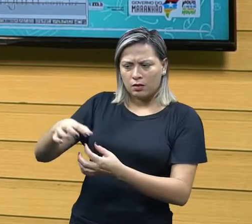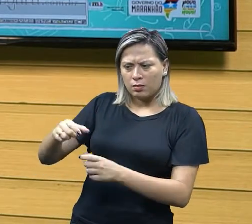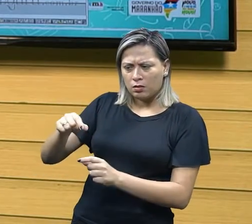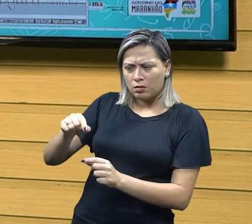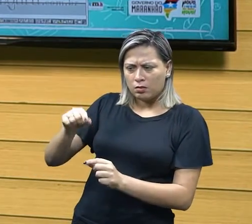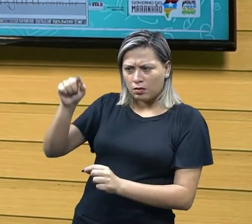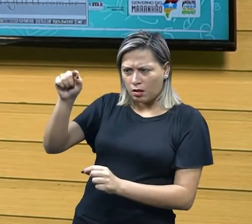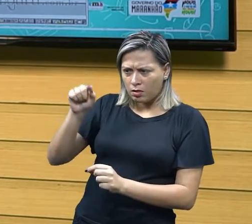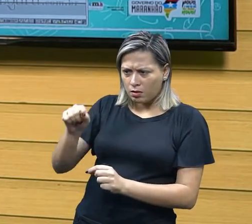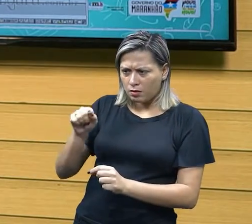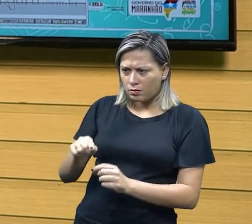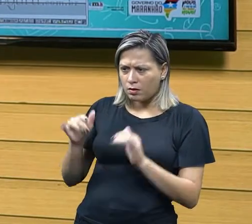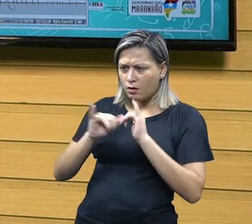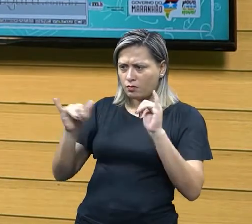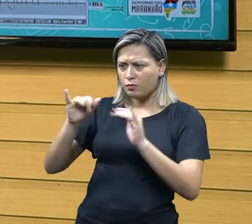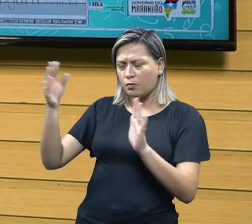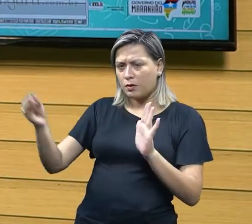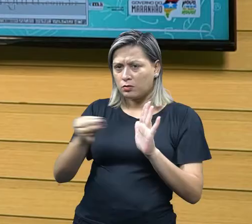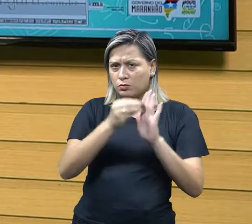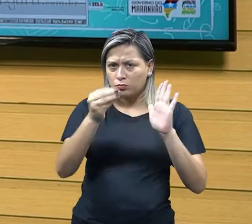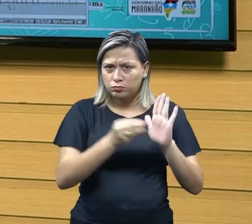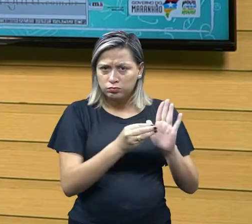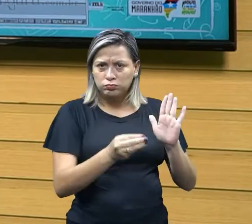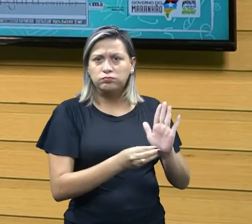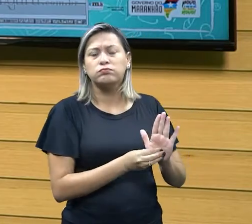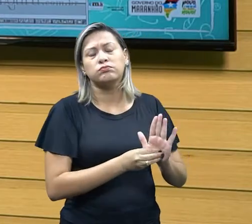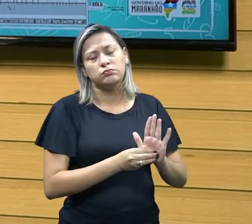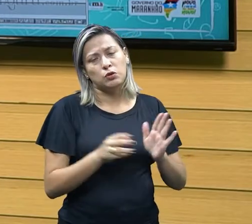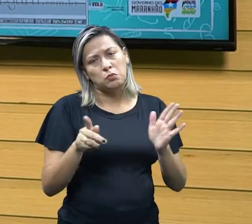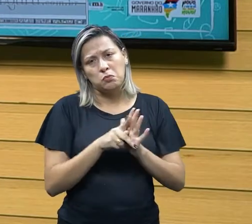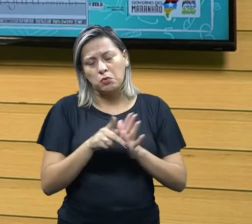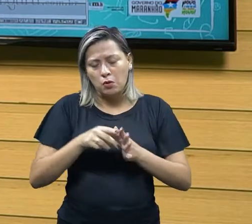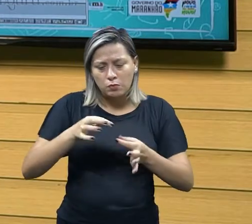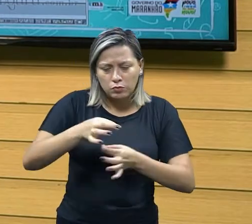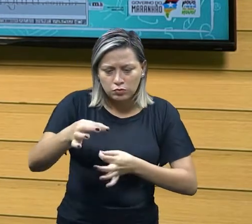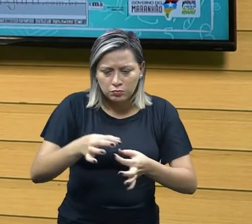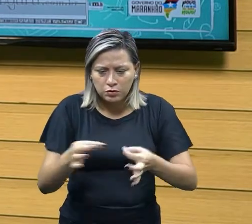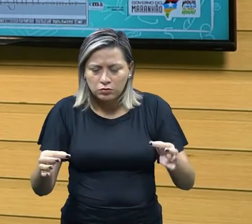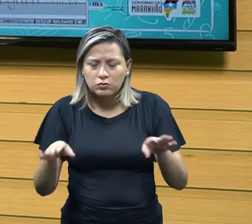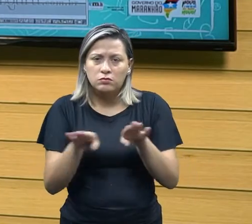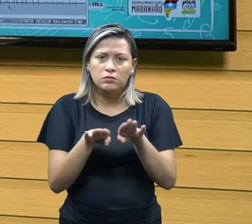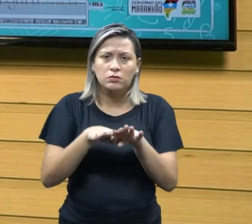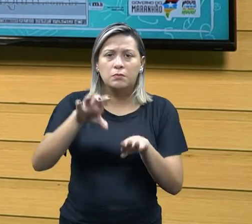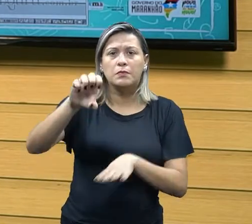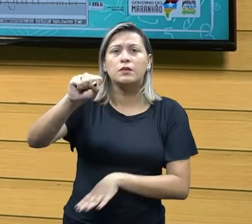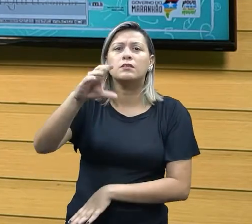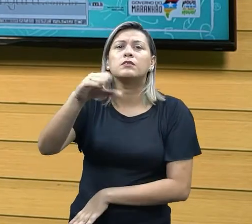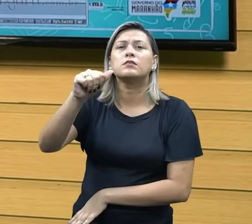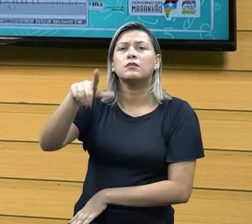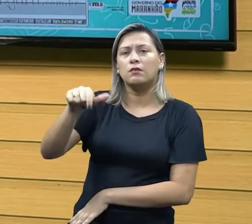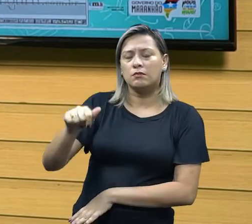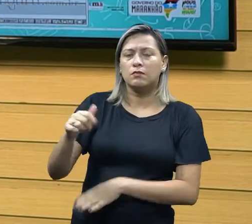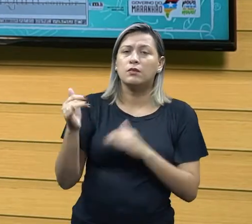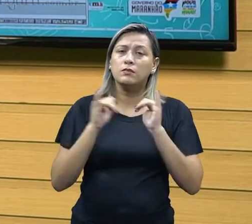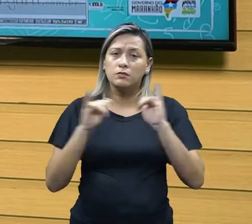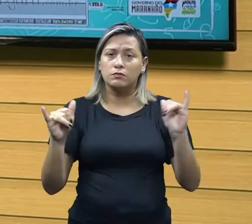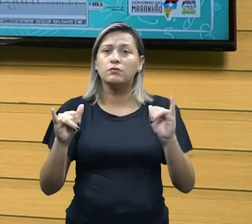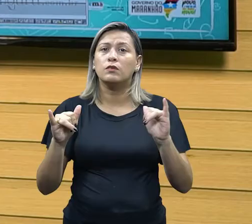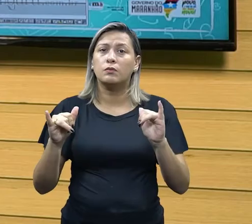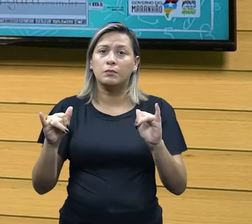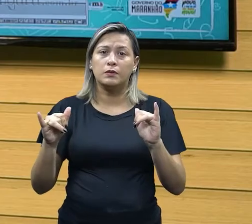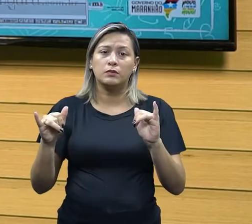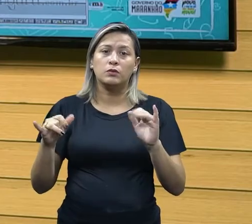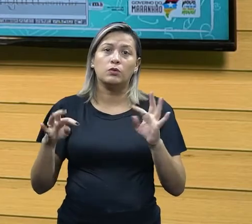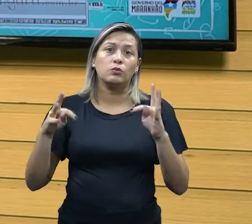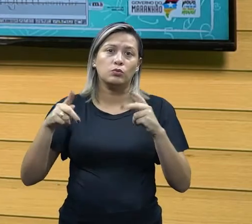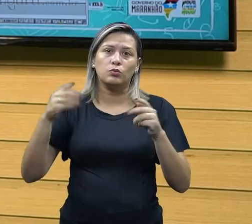ver, você vai colocar estas informações adicionais de medidas, de escalas. Todas essas informações